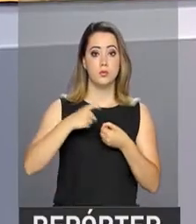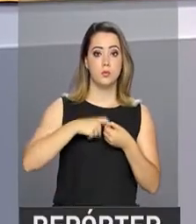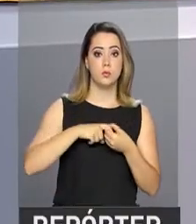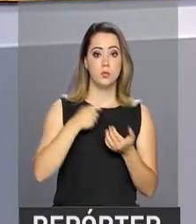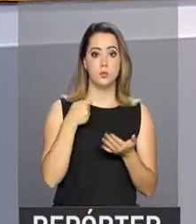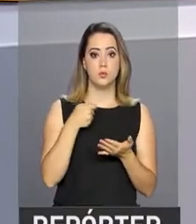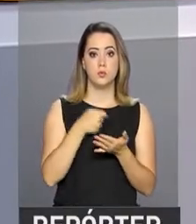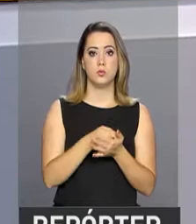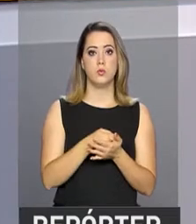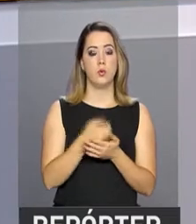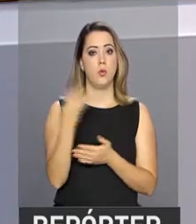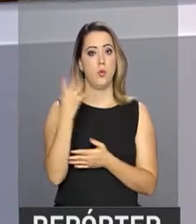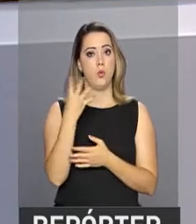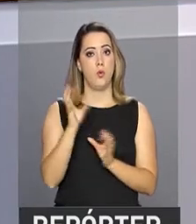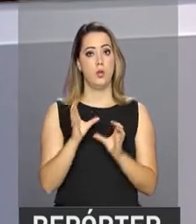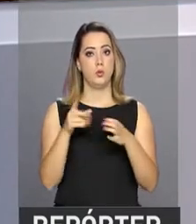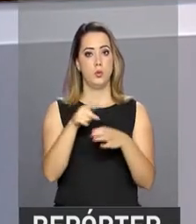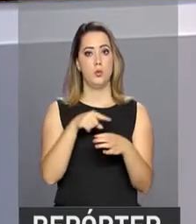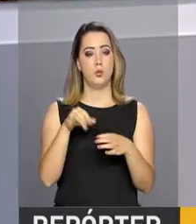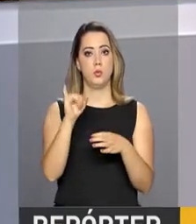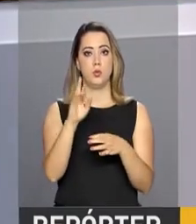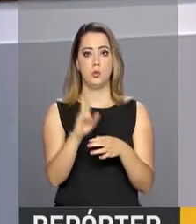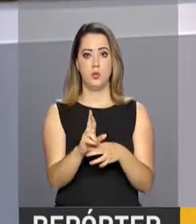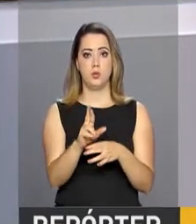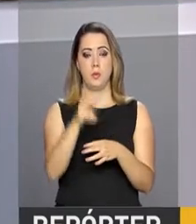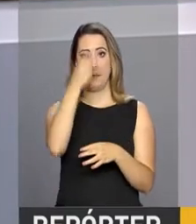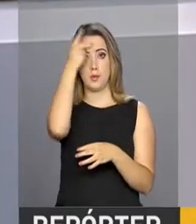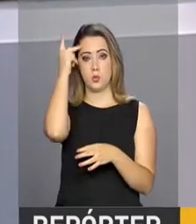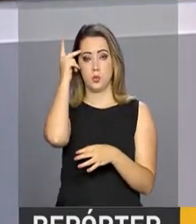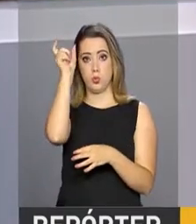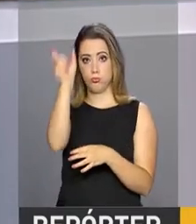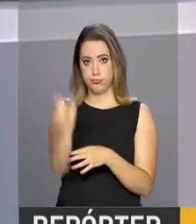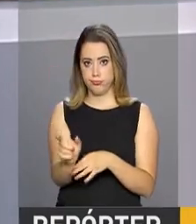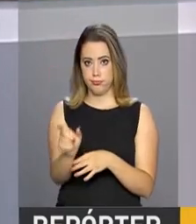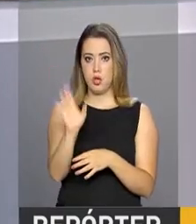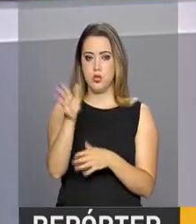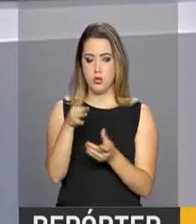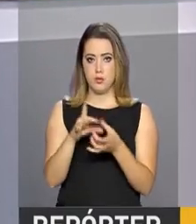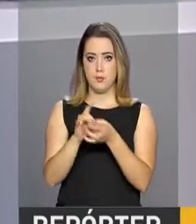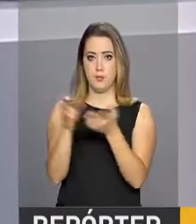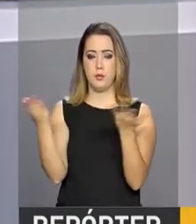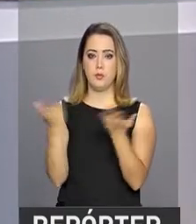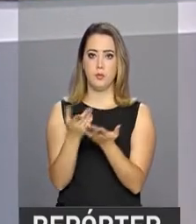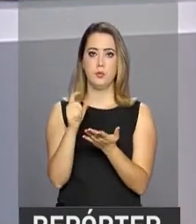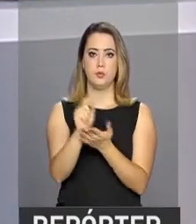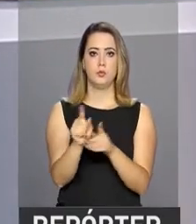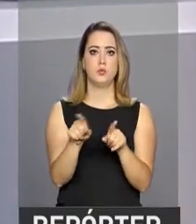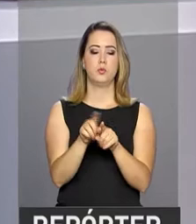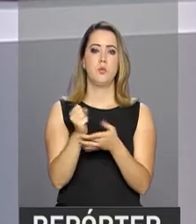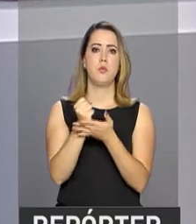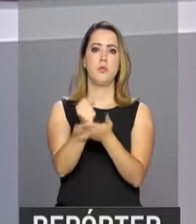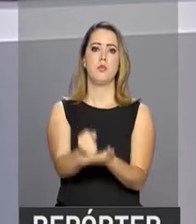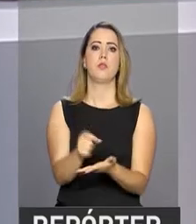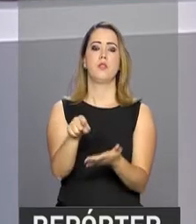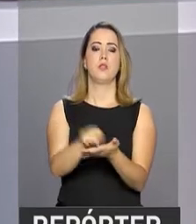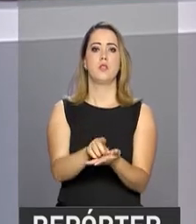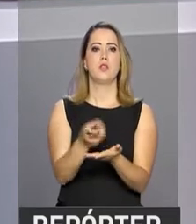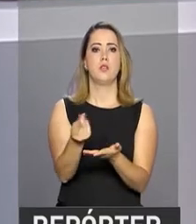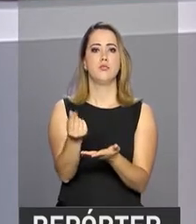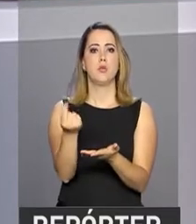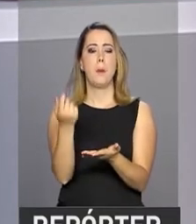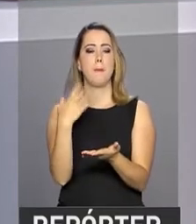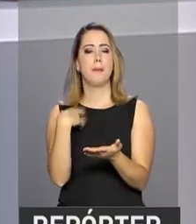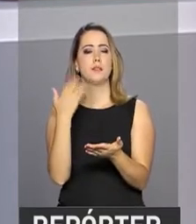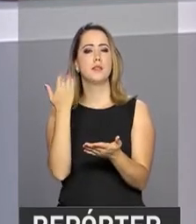do quarto lote do imposto de renda pessoa física já estão disponíveis a partir de hoje também foram liberados resíduos